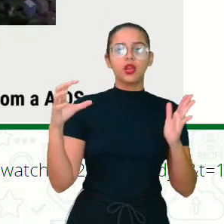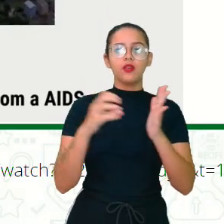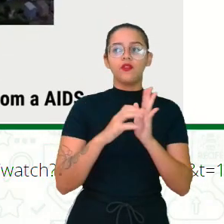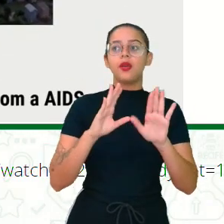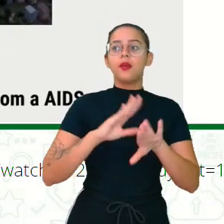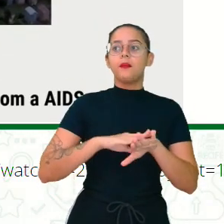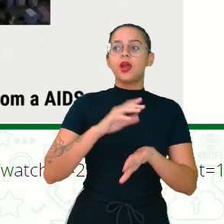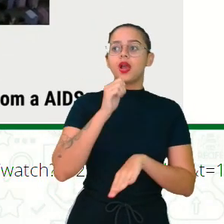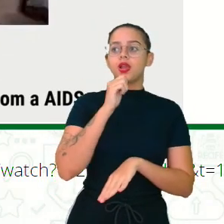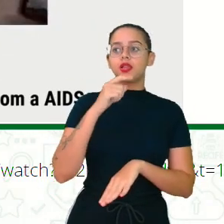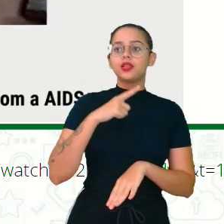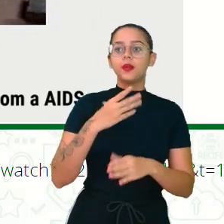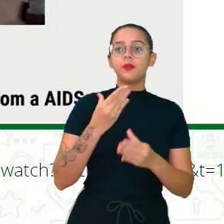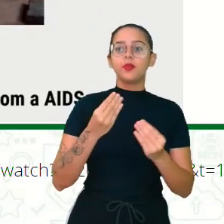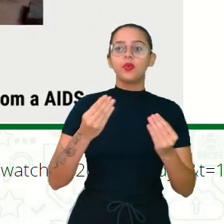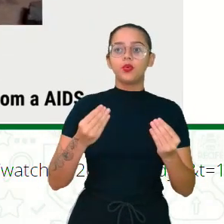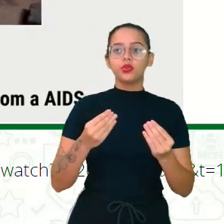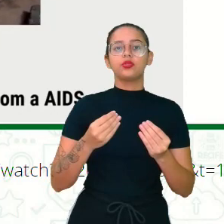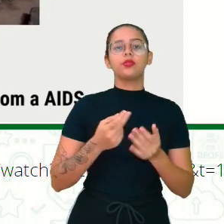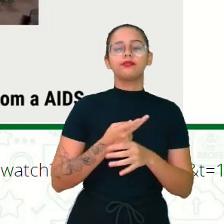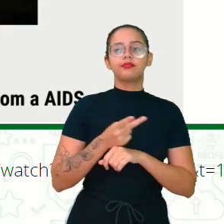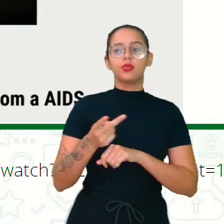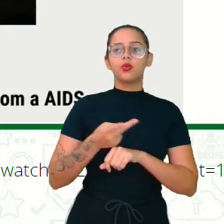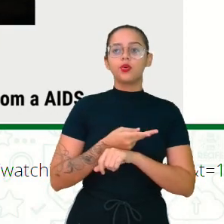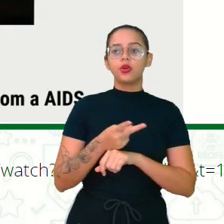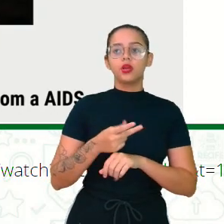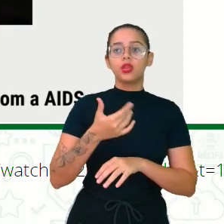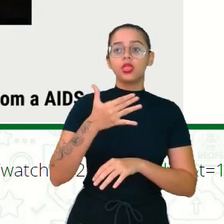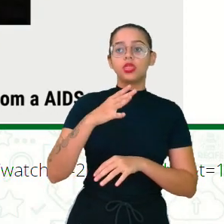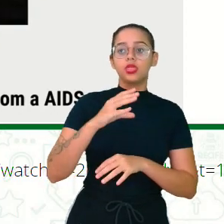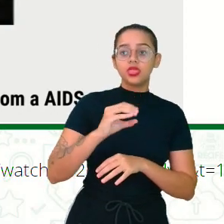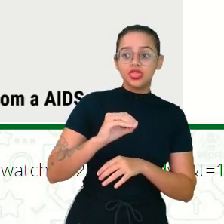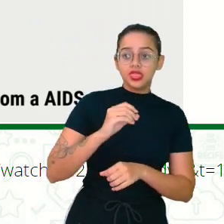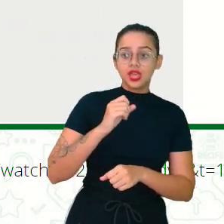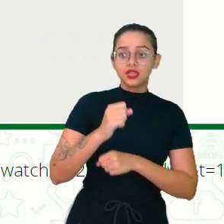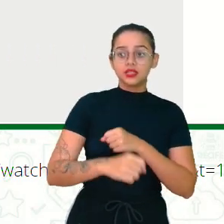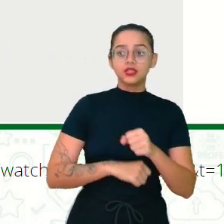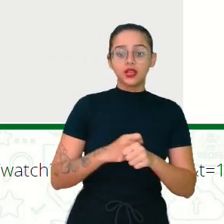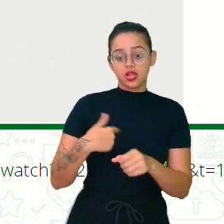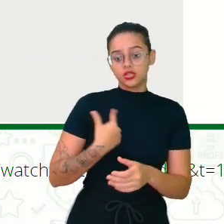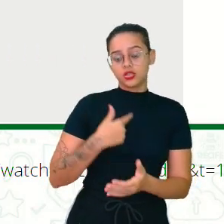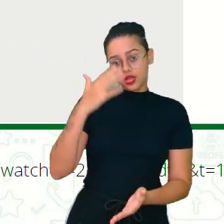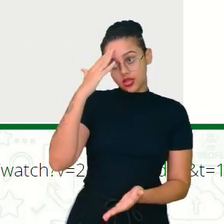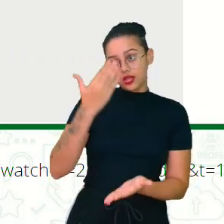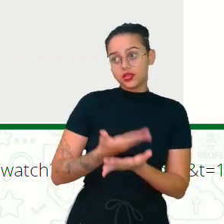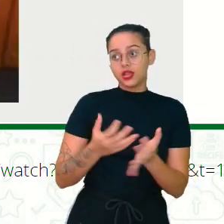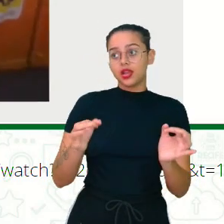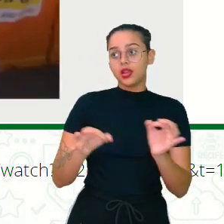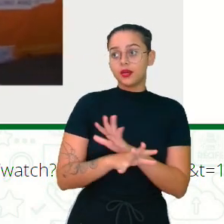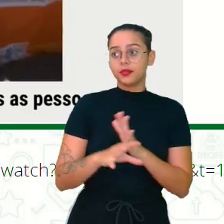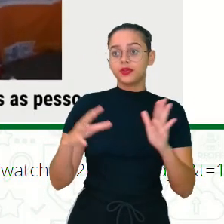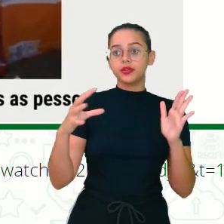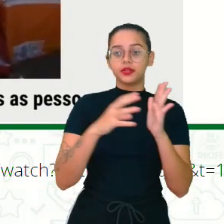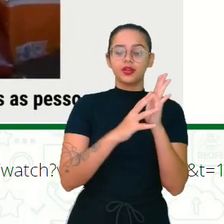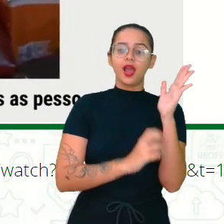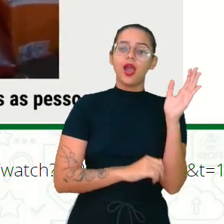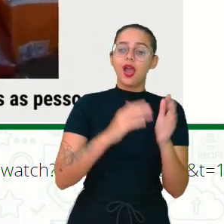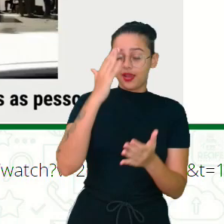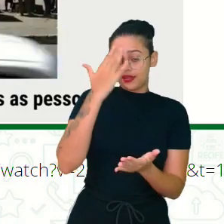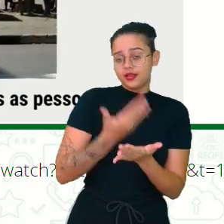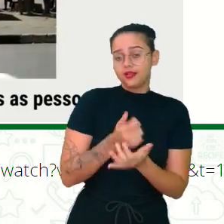muito a correr atrás. 10 anos acreditamos que podemos acabar com a AIDS. Acreditamos, temos